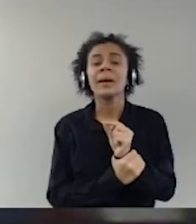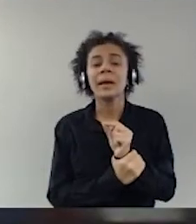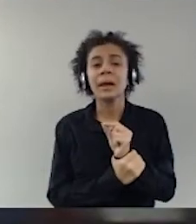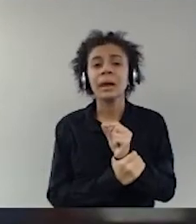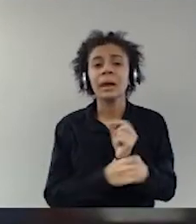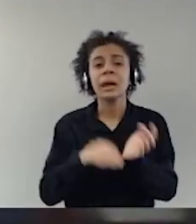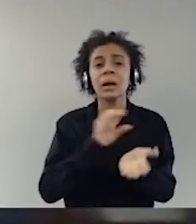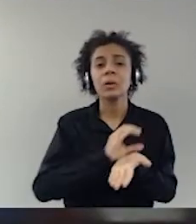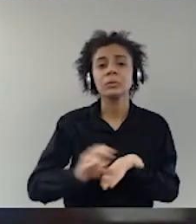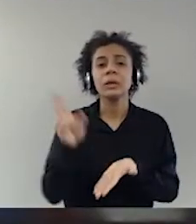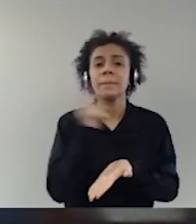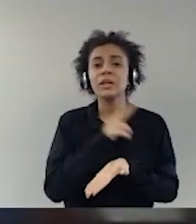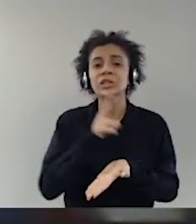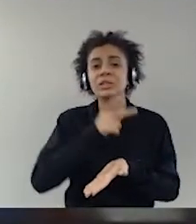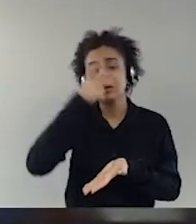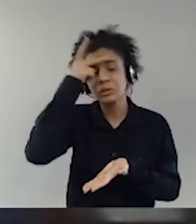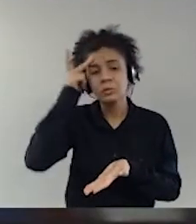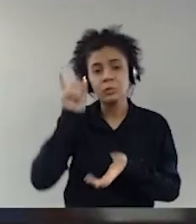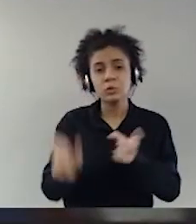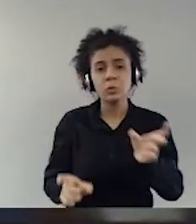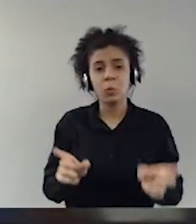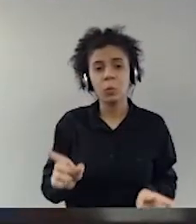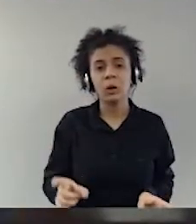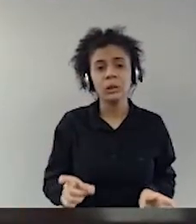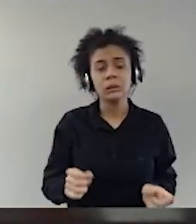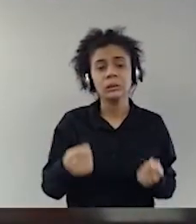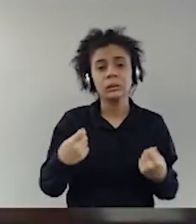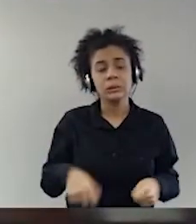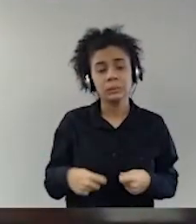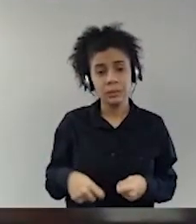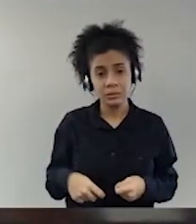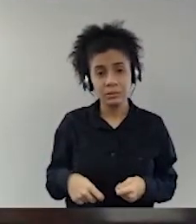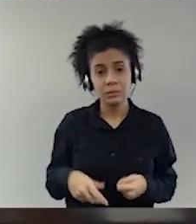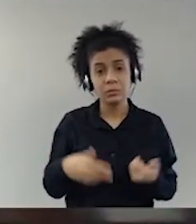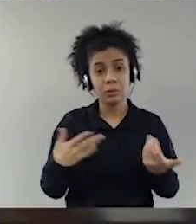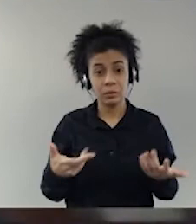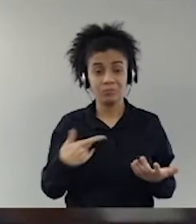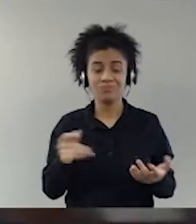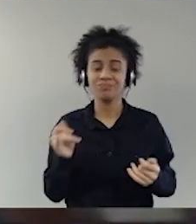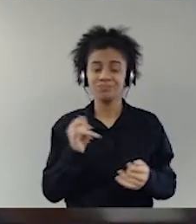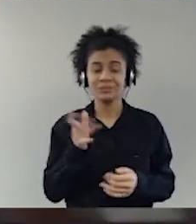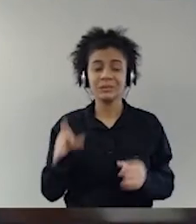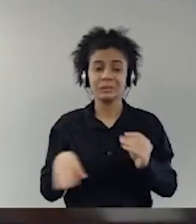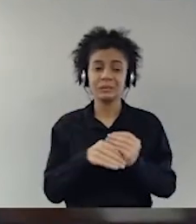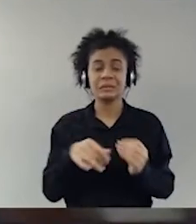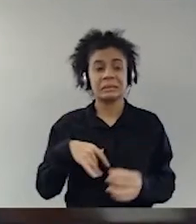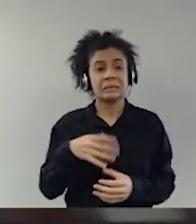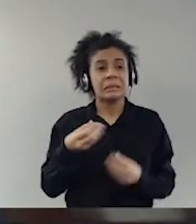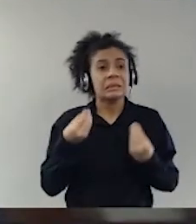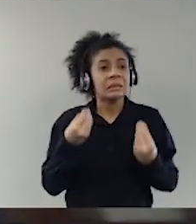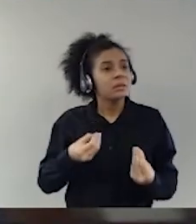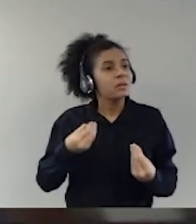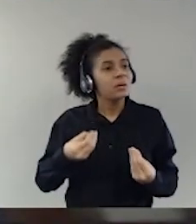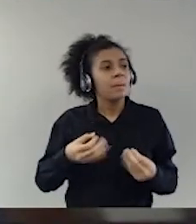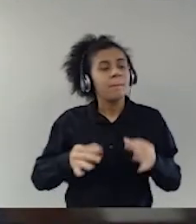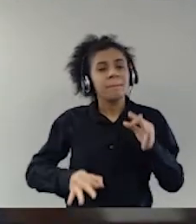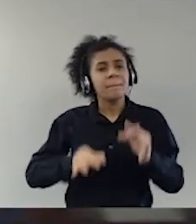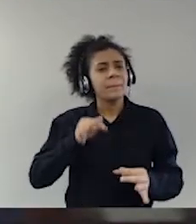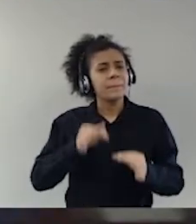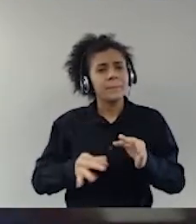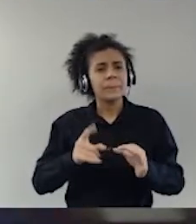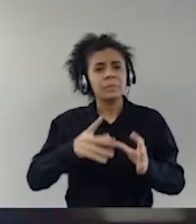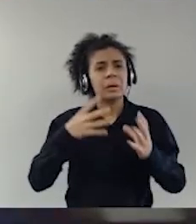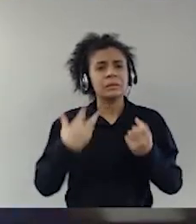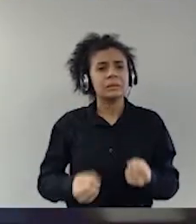o auxílio emergencial para essas pessoas. Quero aqui também registrar o constrangimento do juiz ao indeferir essa liminar,